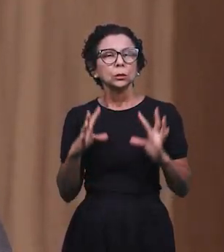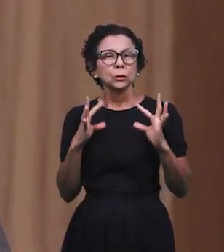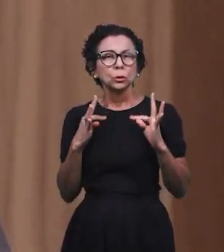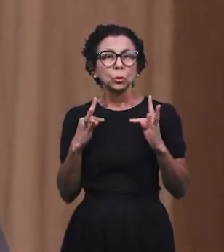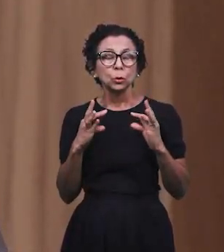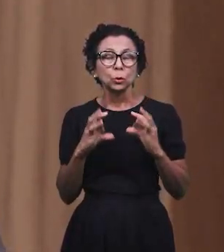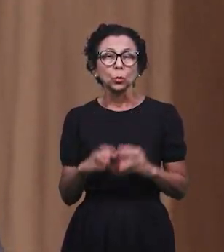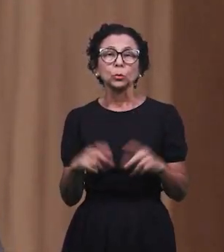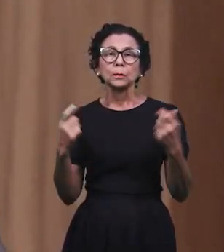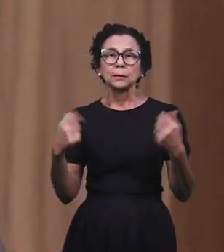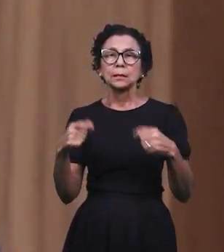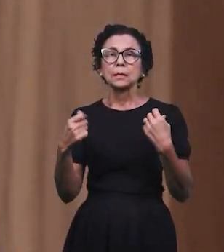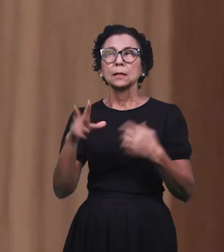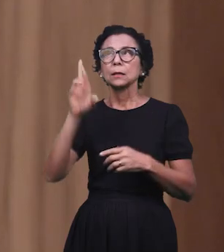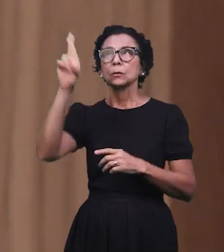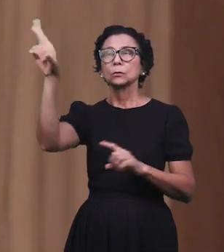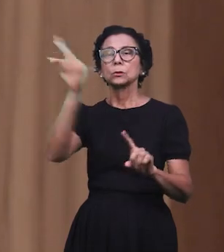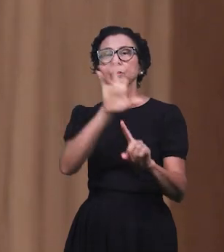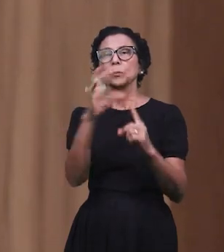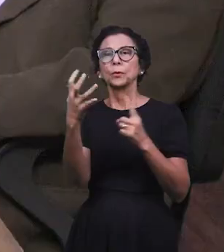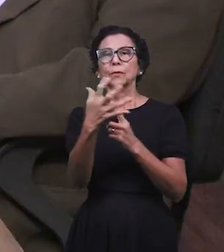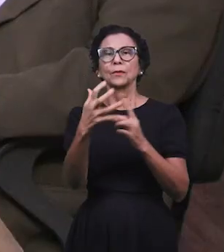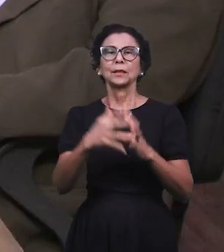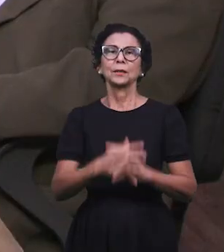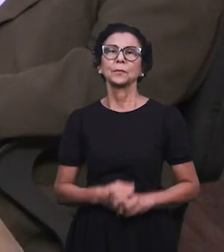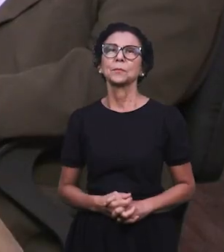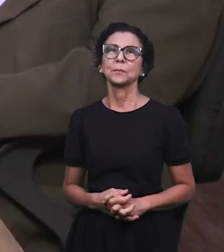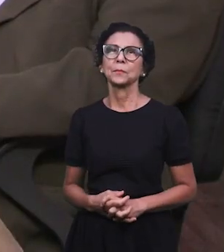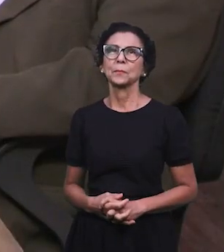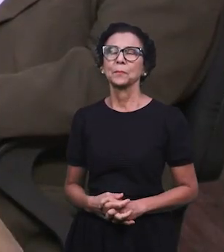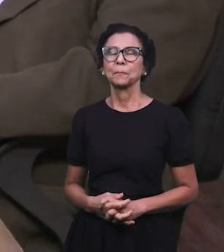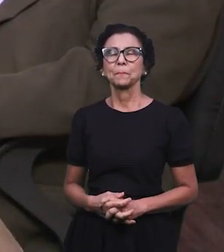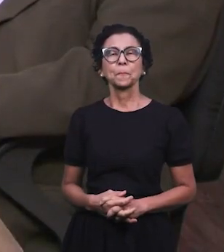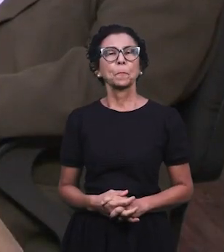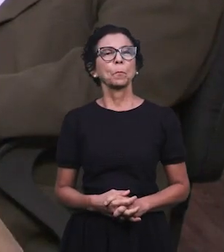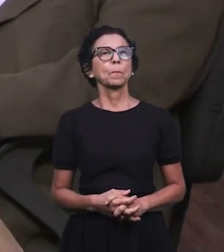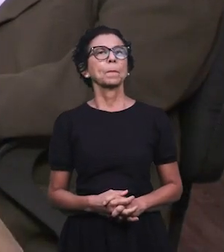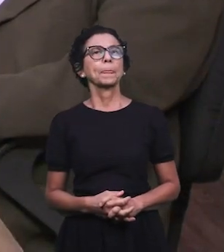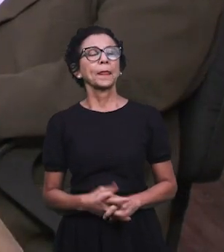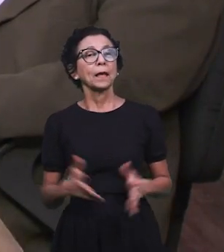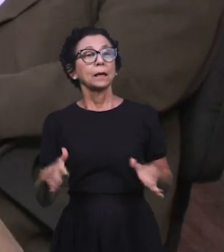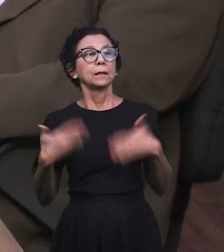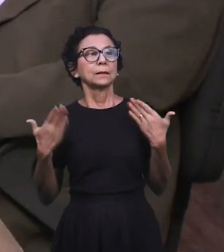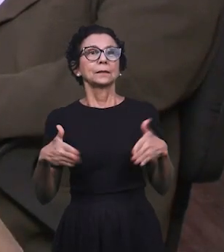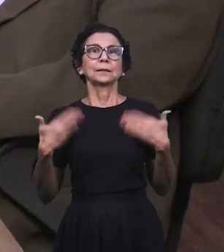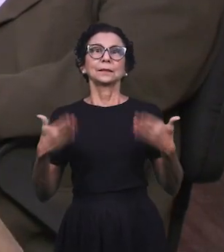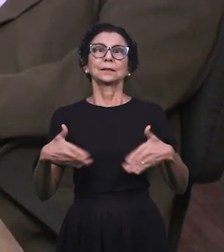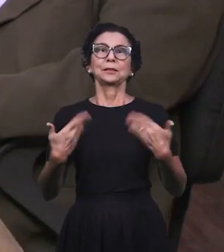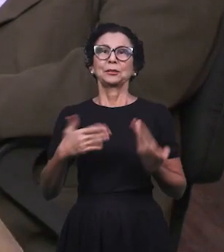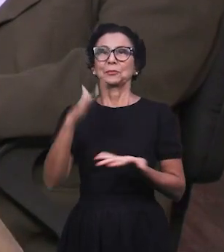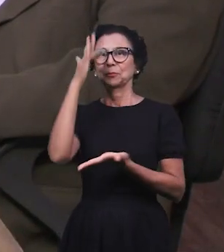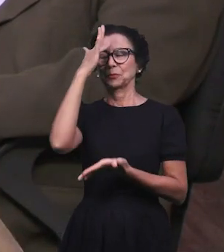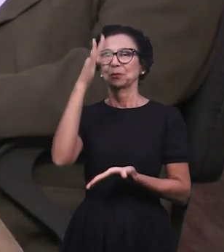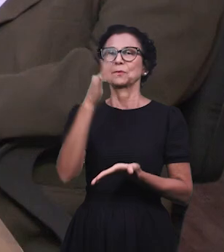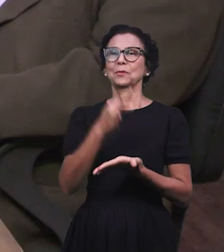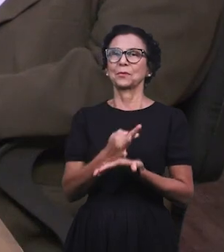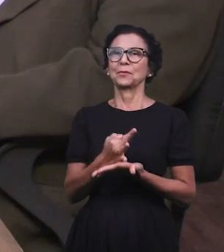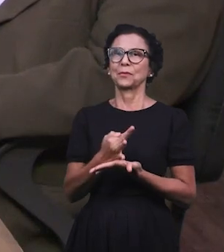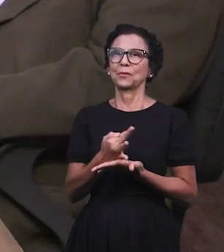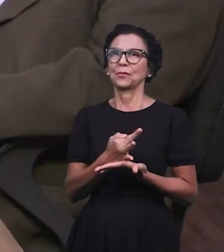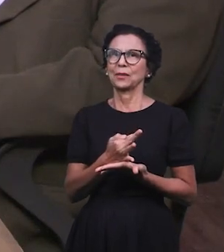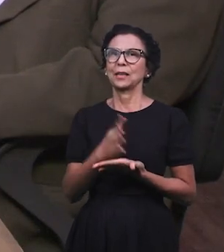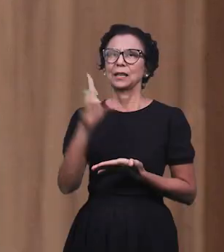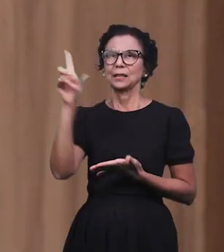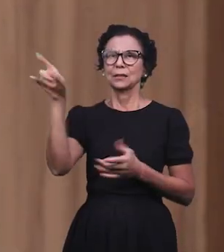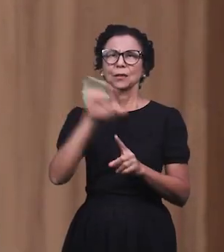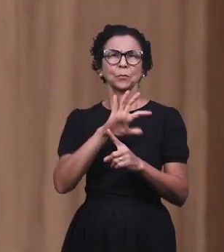para as batalhas, Deus nos dará. Amém. Nós Glória temos a que Deus. ser, como disse o Coronel Fausto aqui, né? É ter bom ânimo. Ter bom ânimo é ter fé,